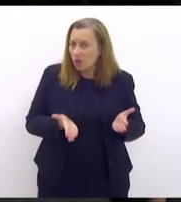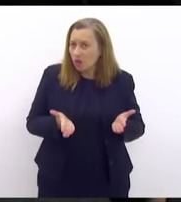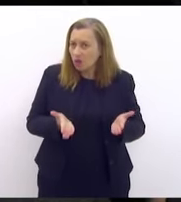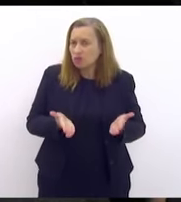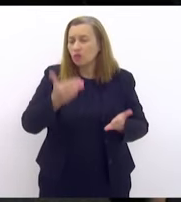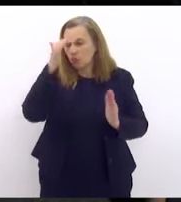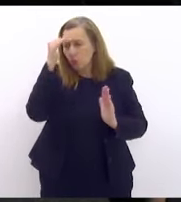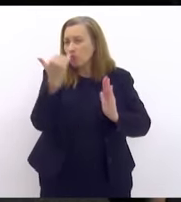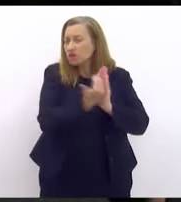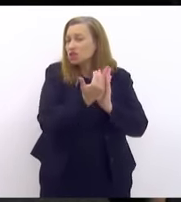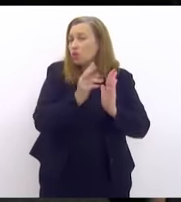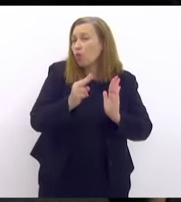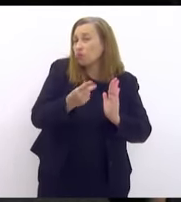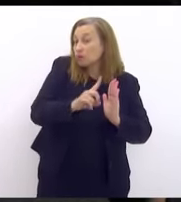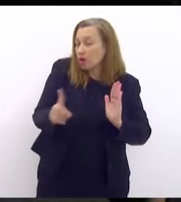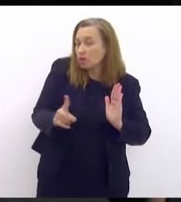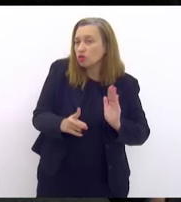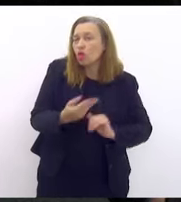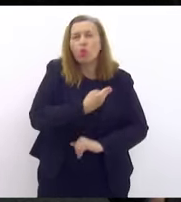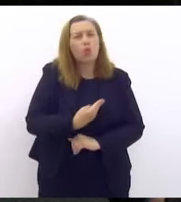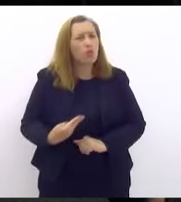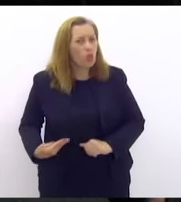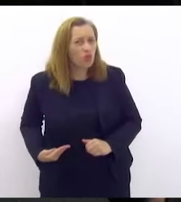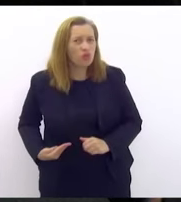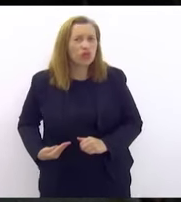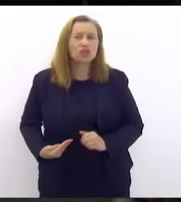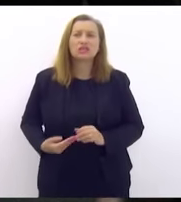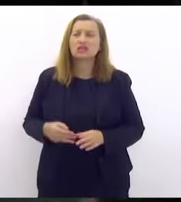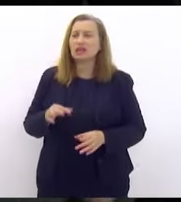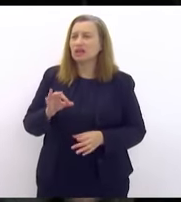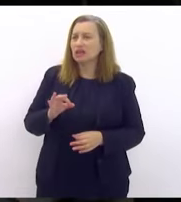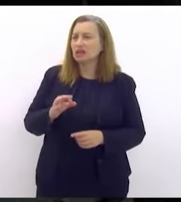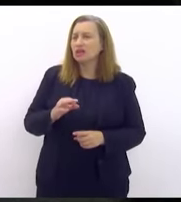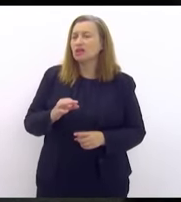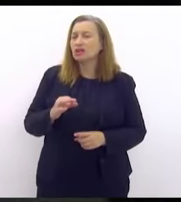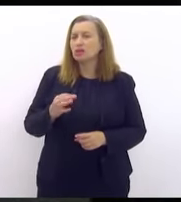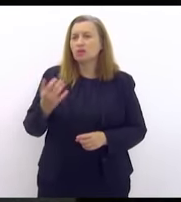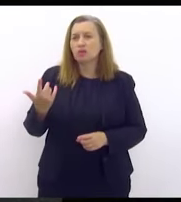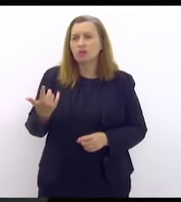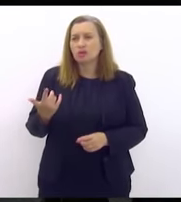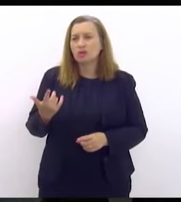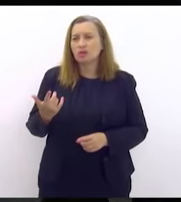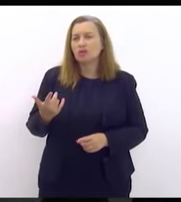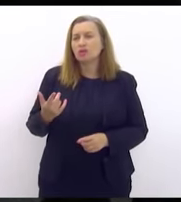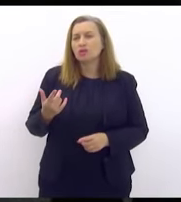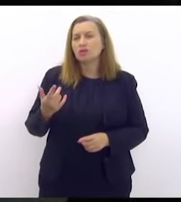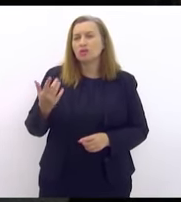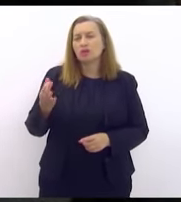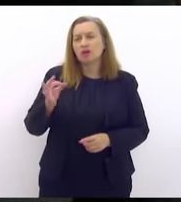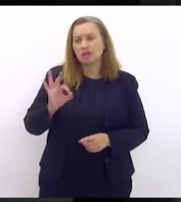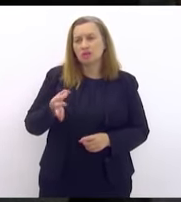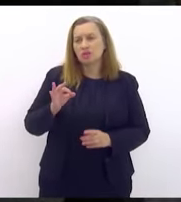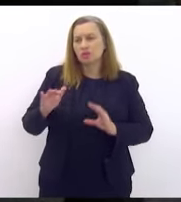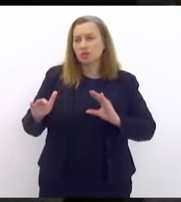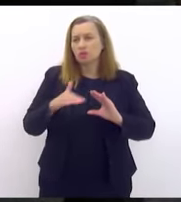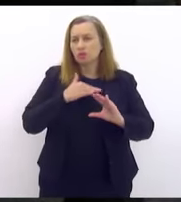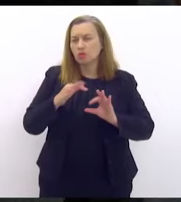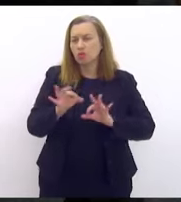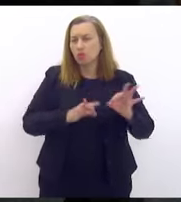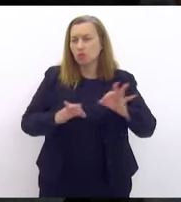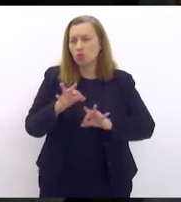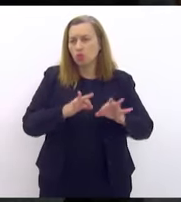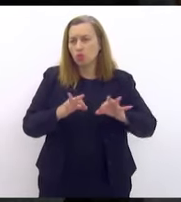foram cumpridos. O governo acertou quando mandou a mensagem do atual plano plurianual